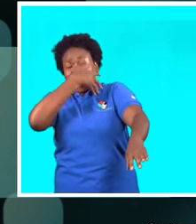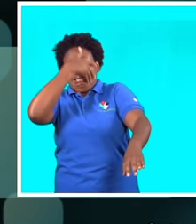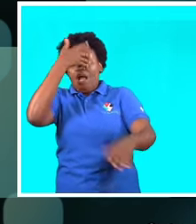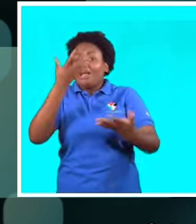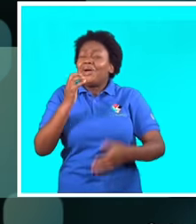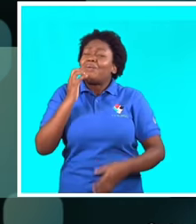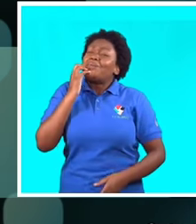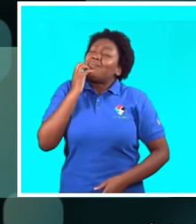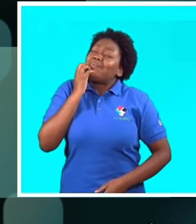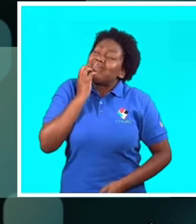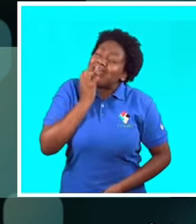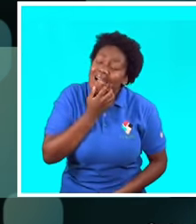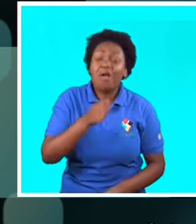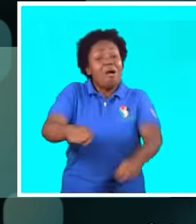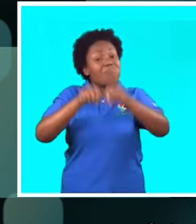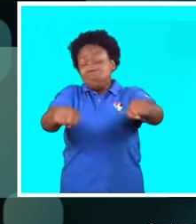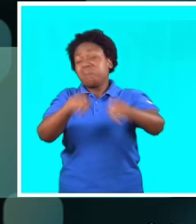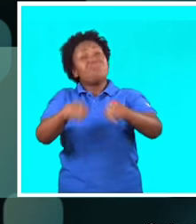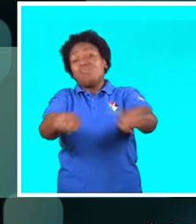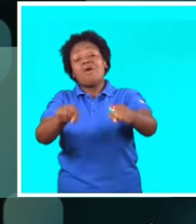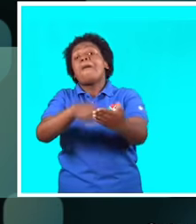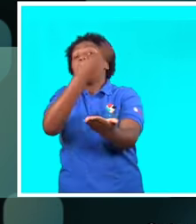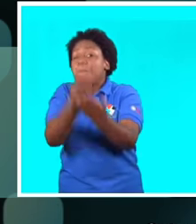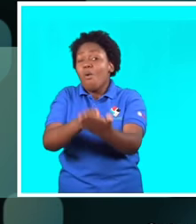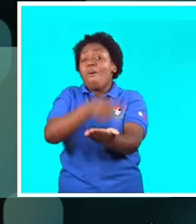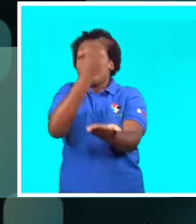marcas estão visíveis no seu rosto e num dos braços.